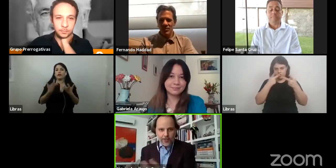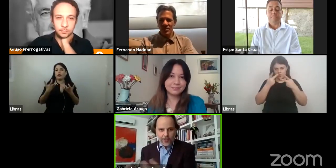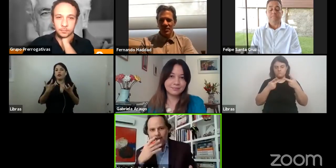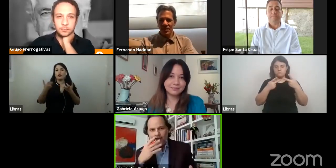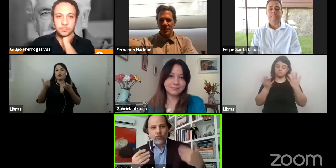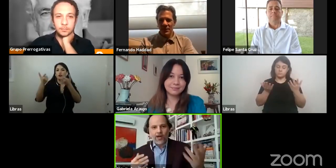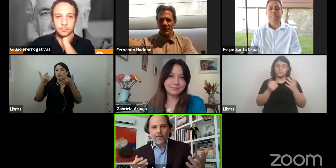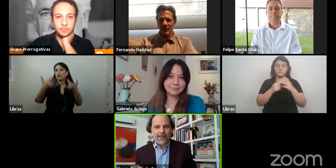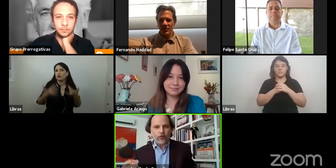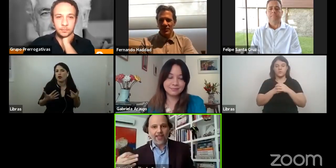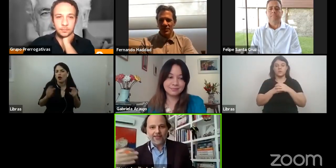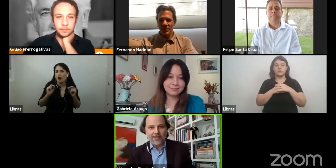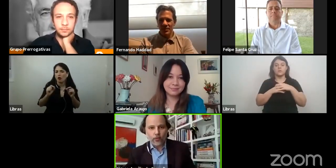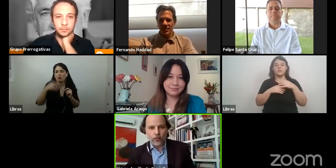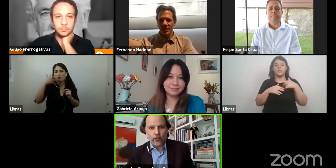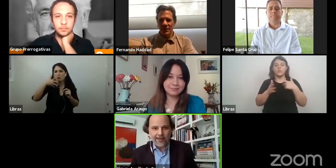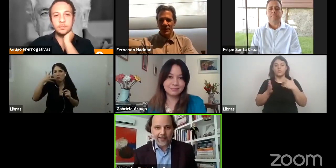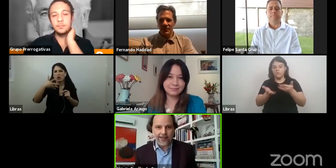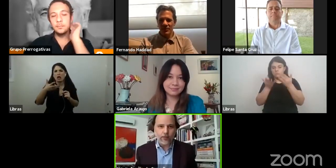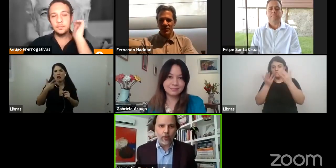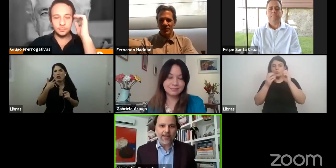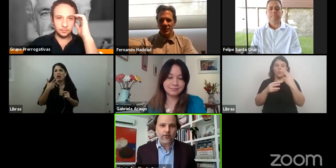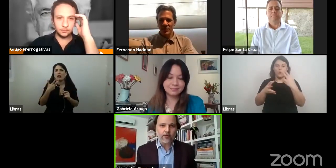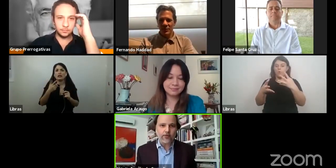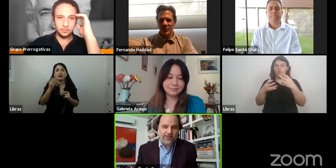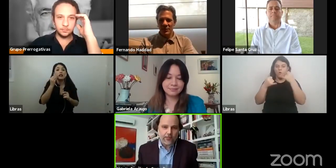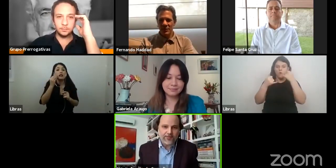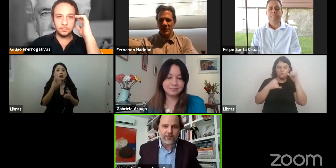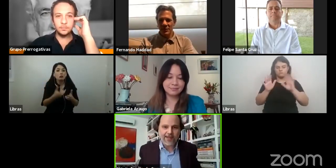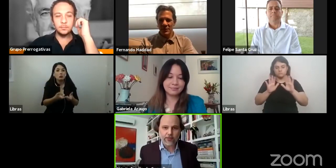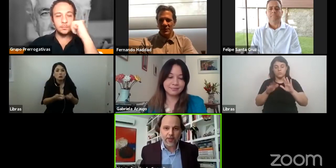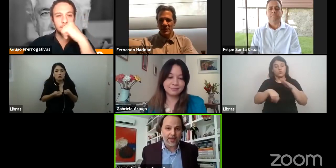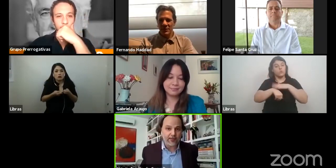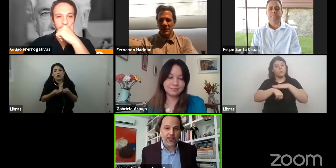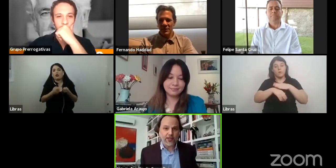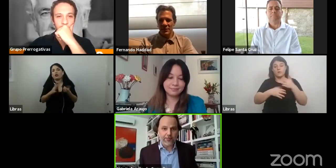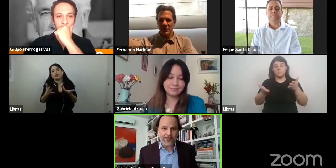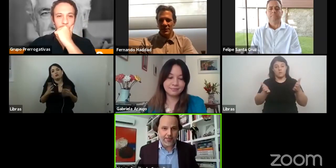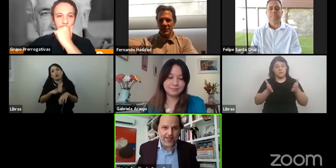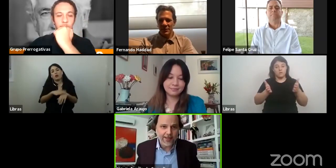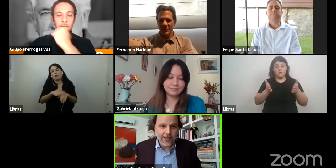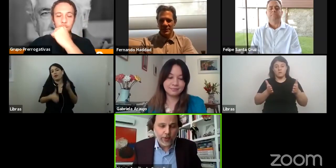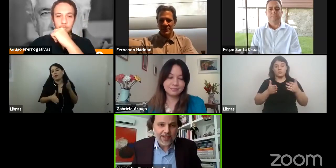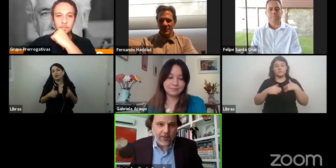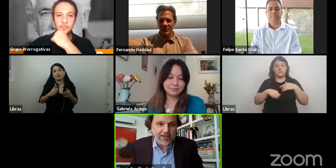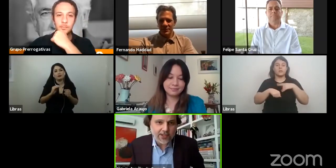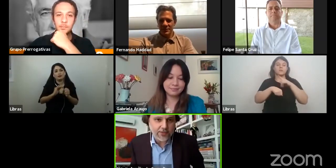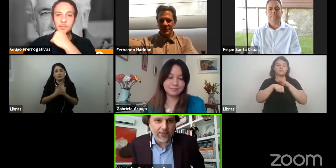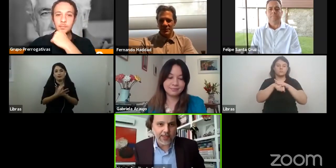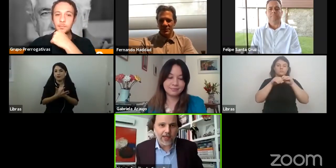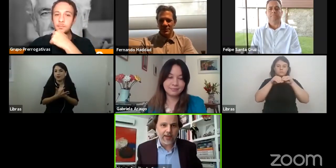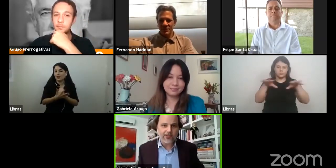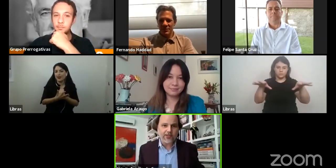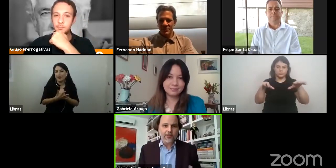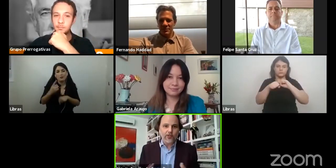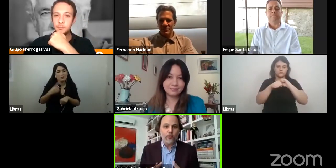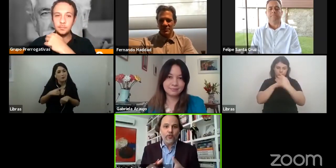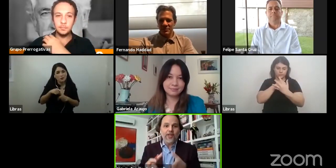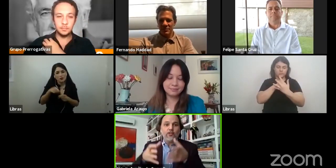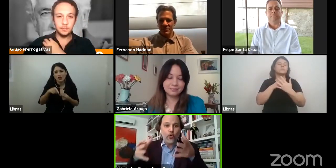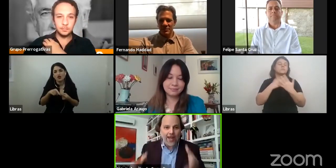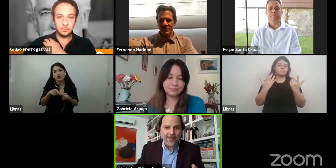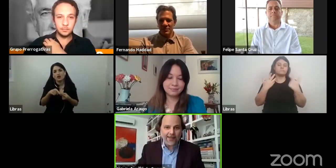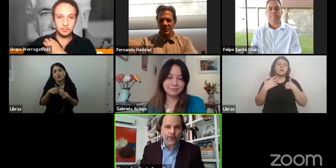disso, conclamando ou tentando conter, né? Num momento como o que nós estamos vivendo, um momento de epidemia, o ideal é que a gente fique realmente em